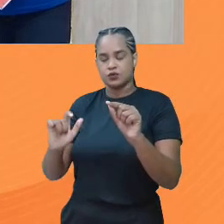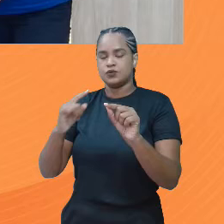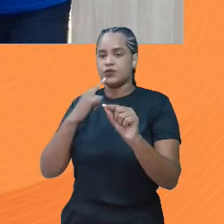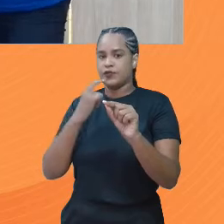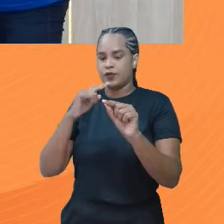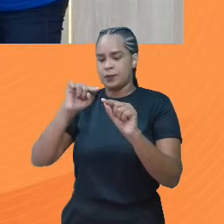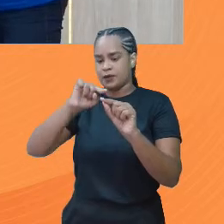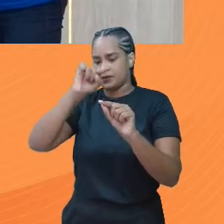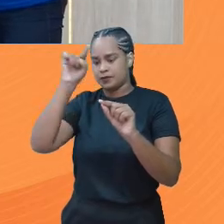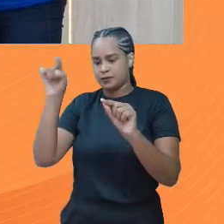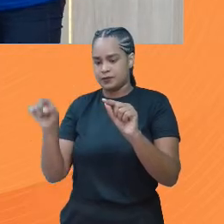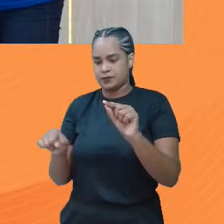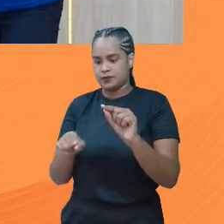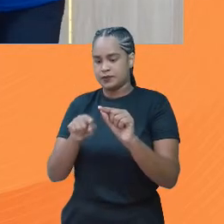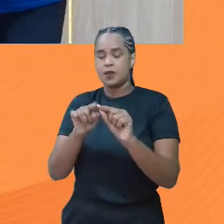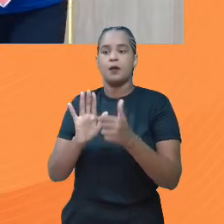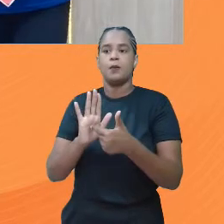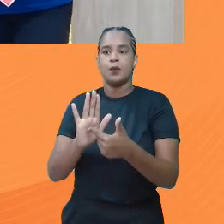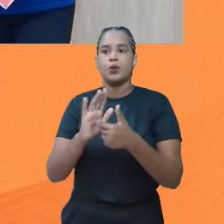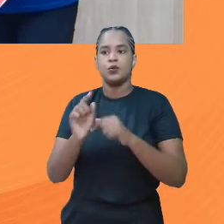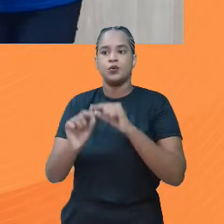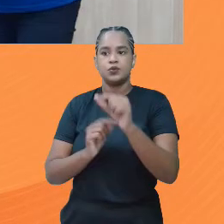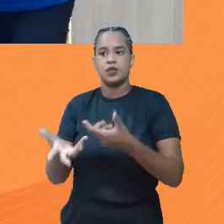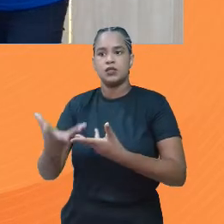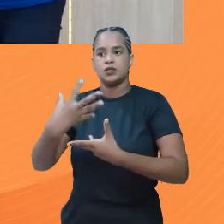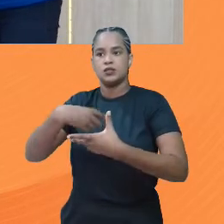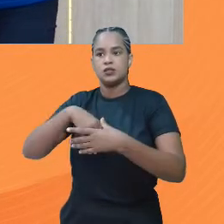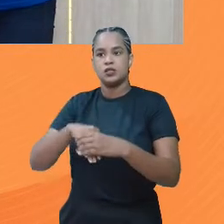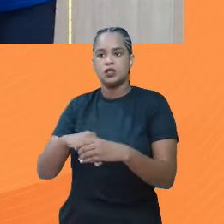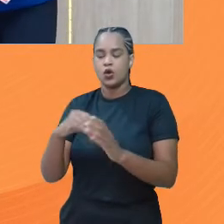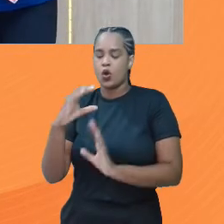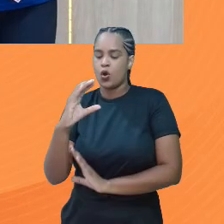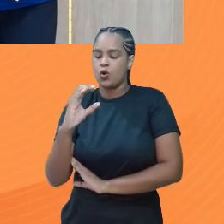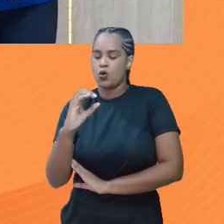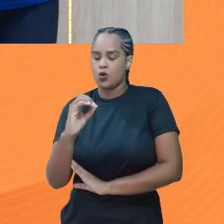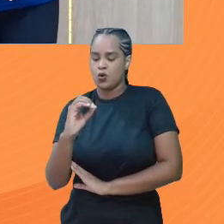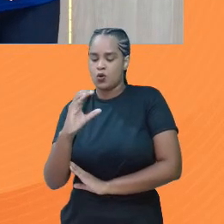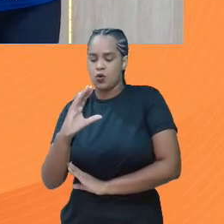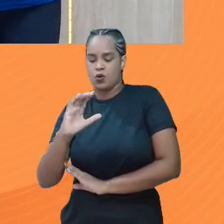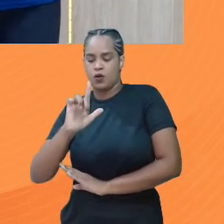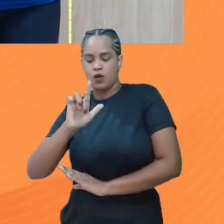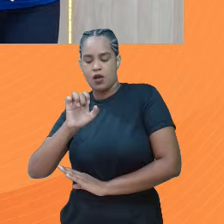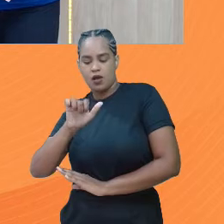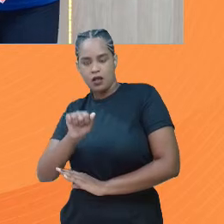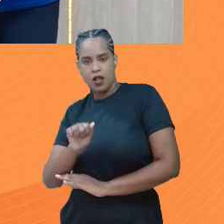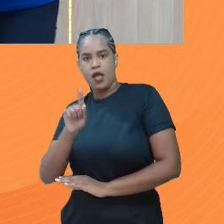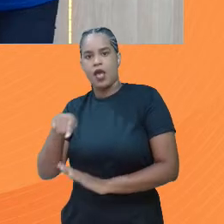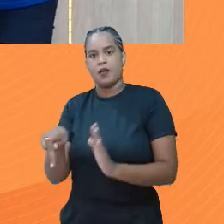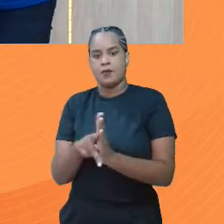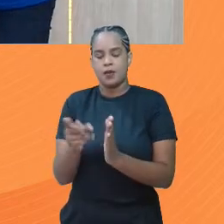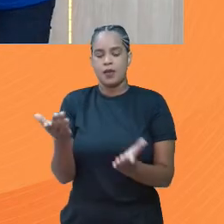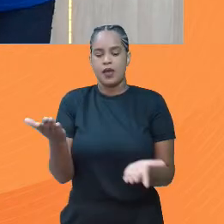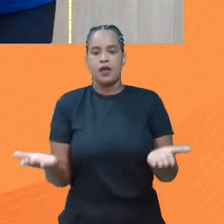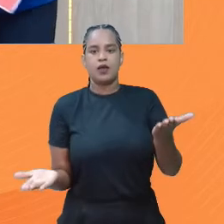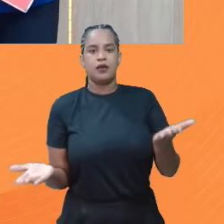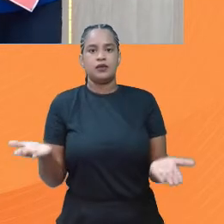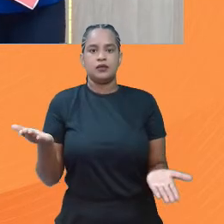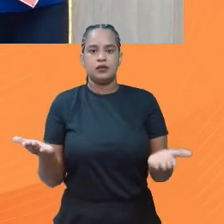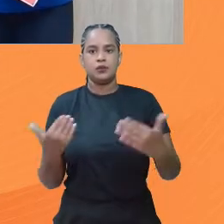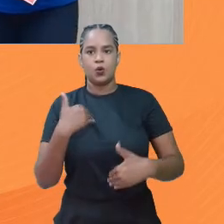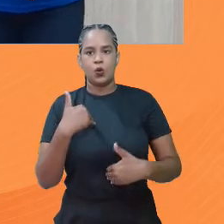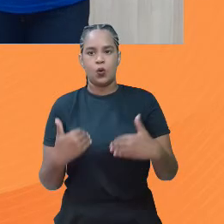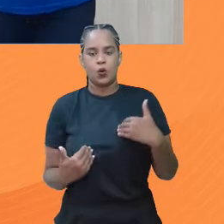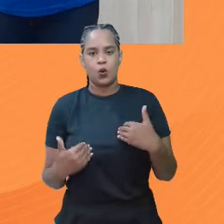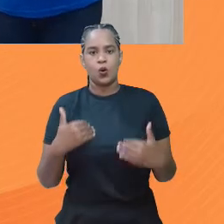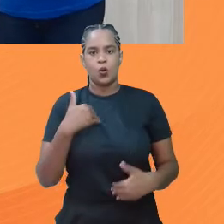vermelho, mostrando para a gente que é aqui na cóclea. É aqui que vai trazer para a gente essa questão do equilíbrio. Tanto aí nessa